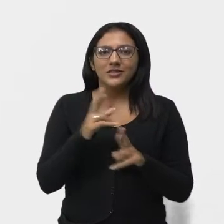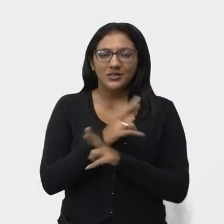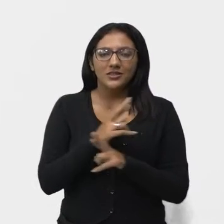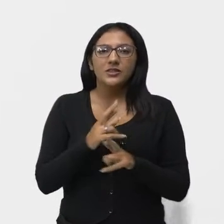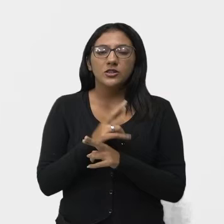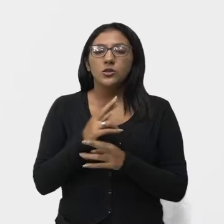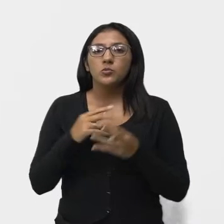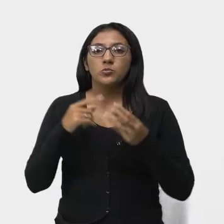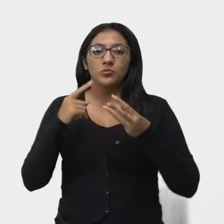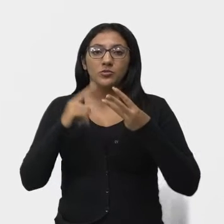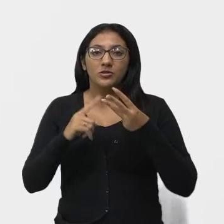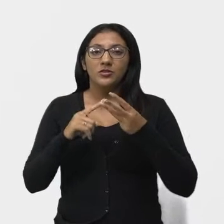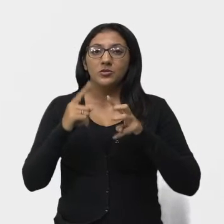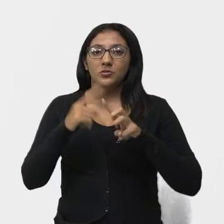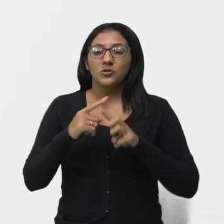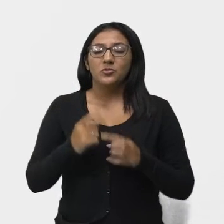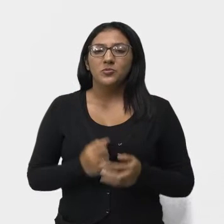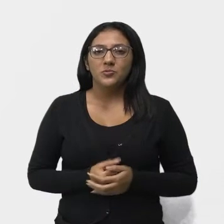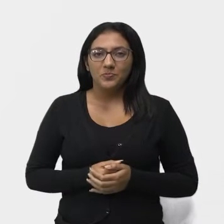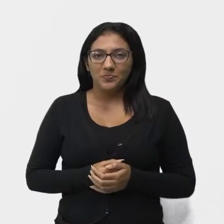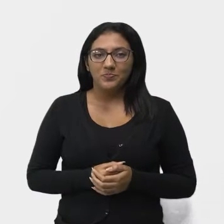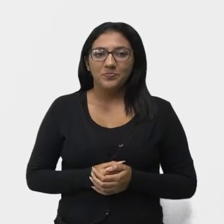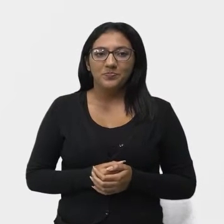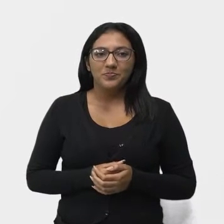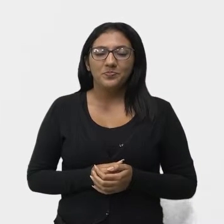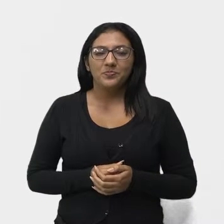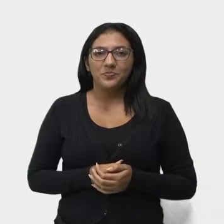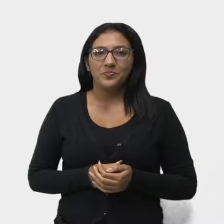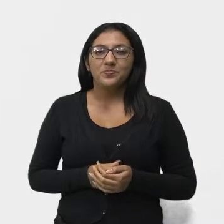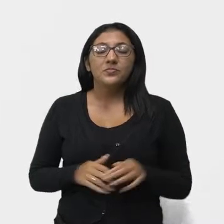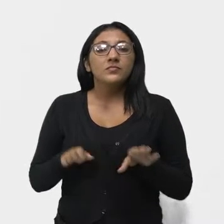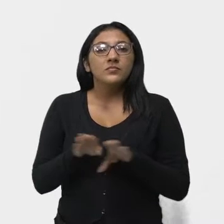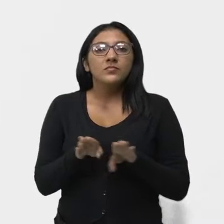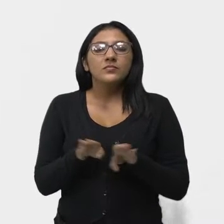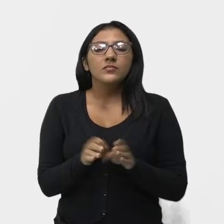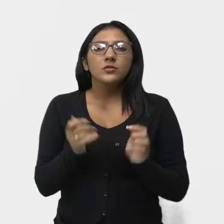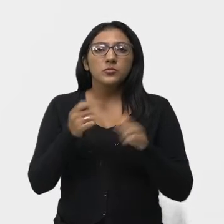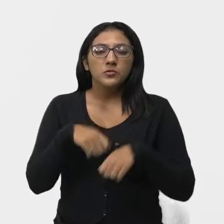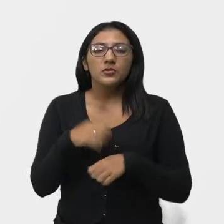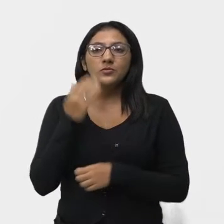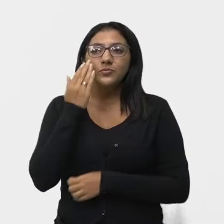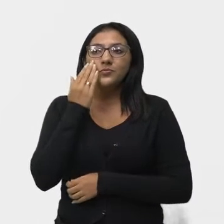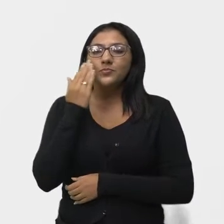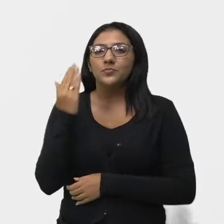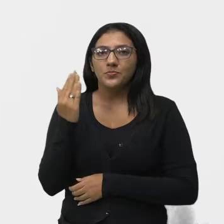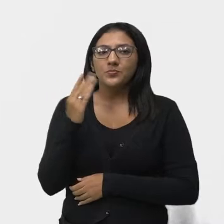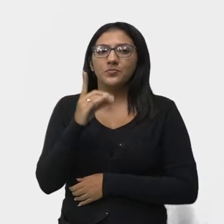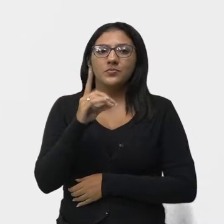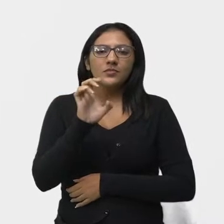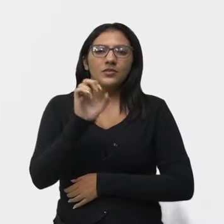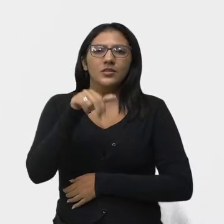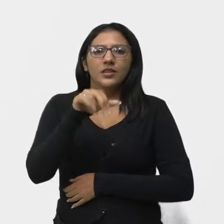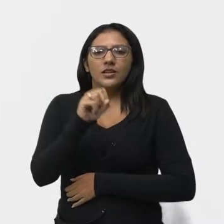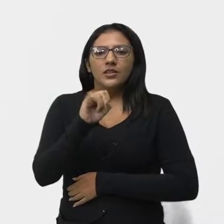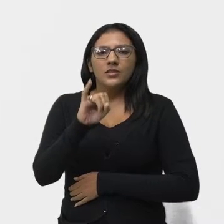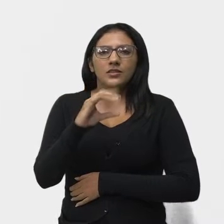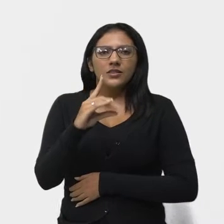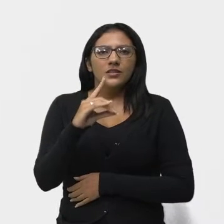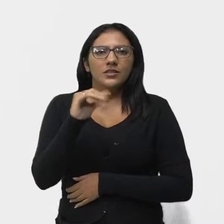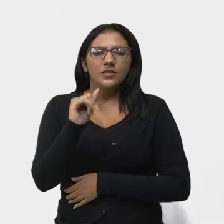grandeza e distância. E nós podemos também ter como exemplos aí, né, densidade,